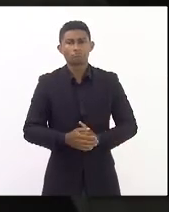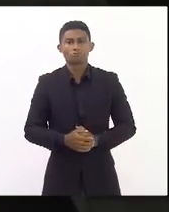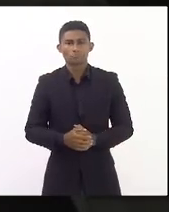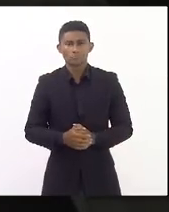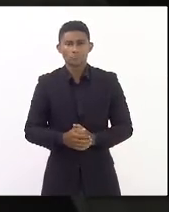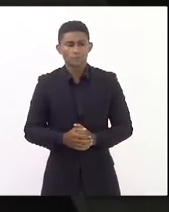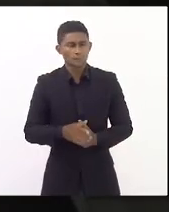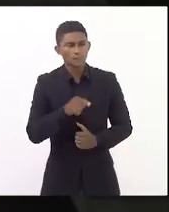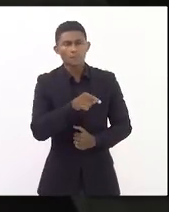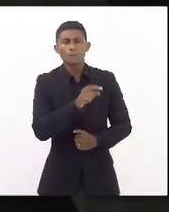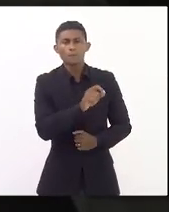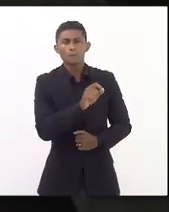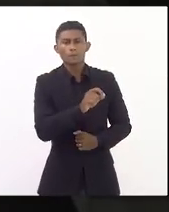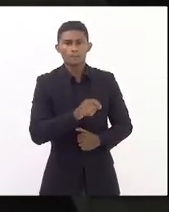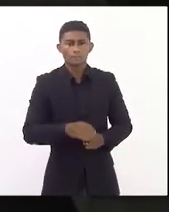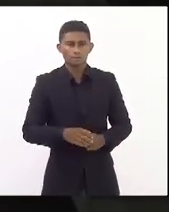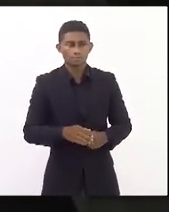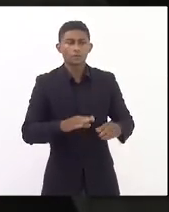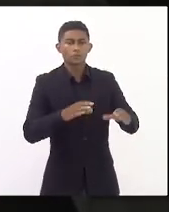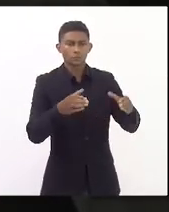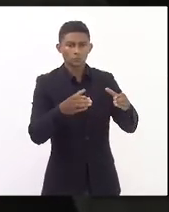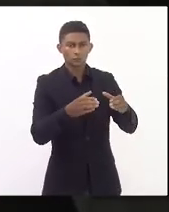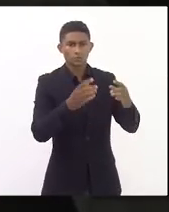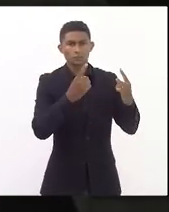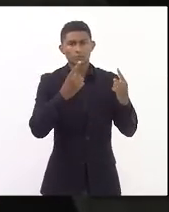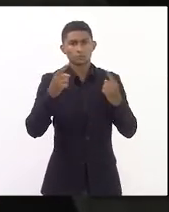do grupo de oposição.